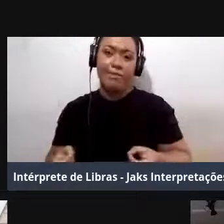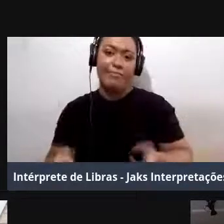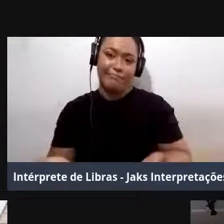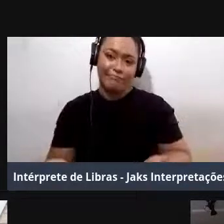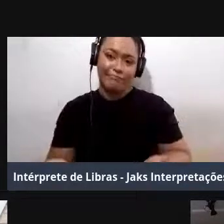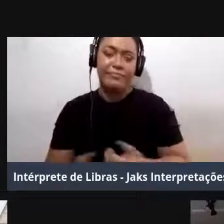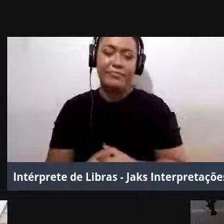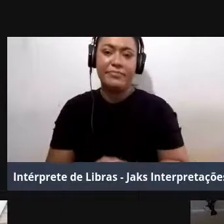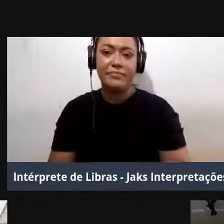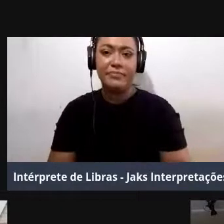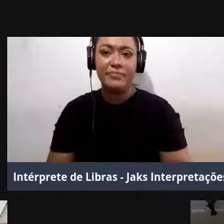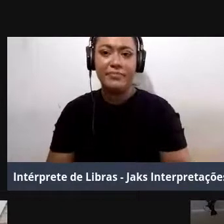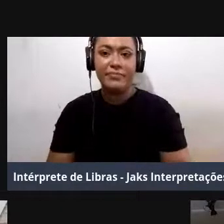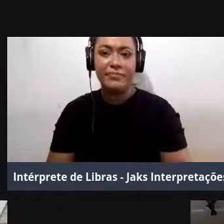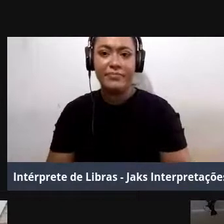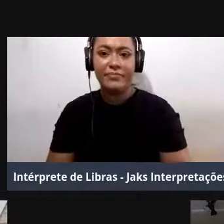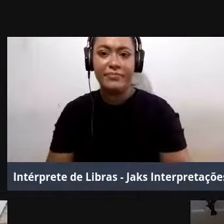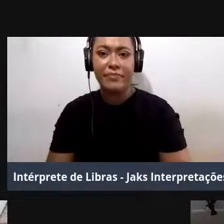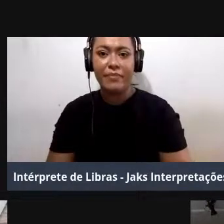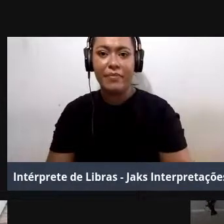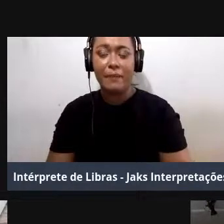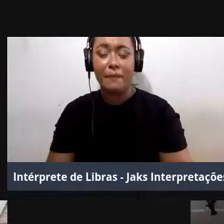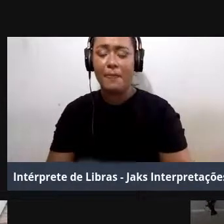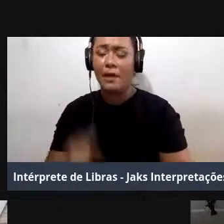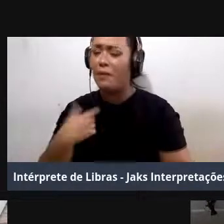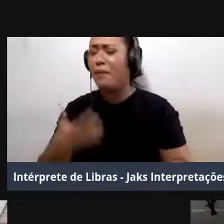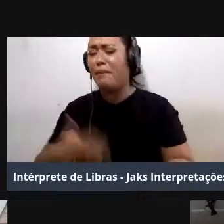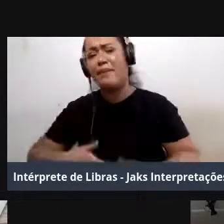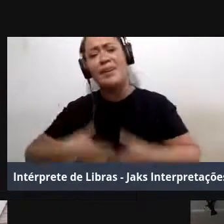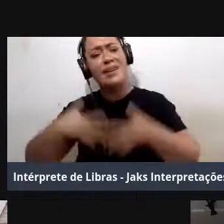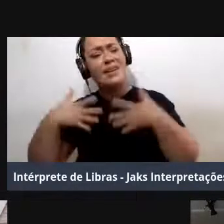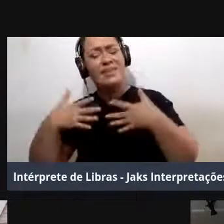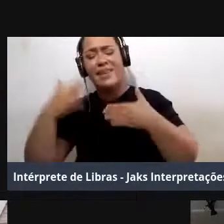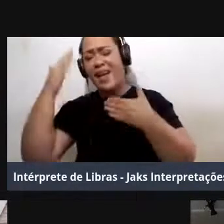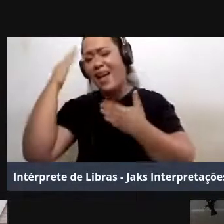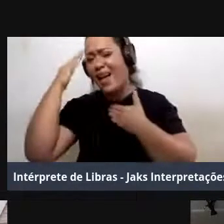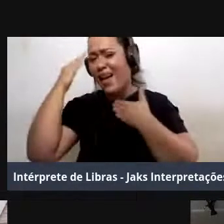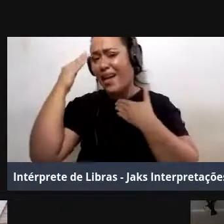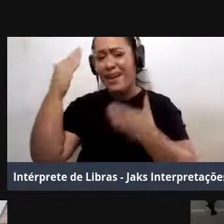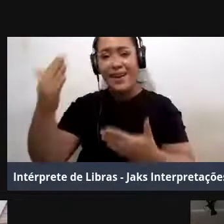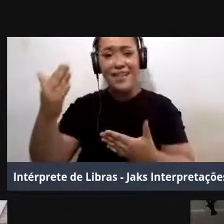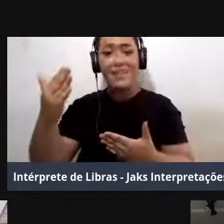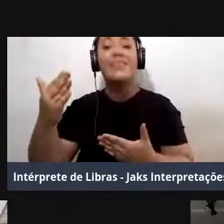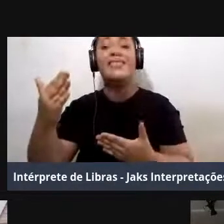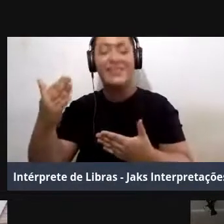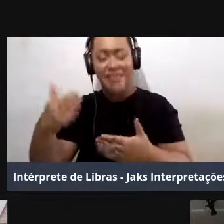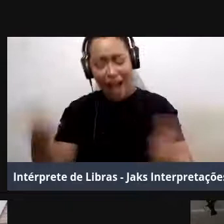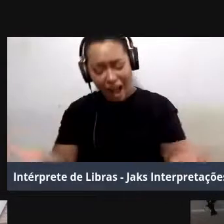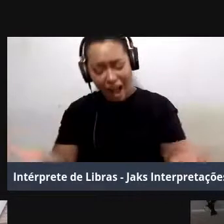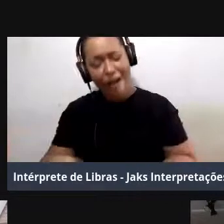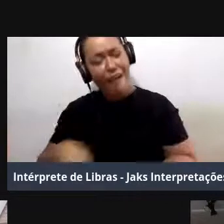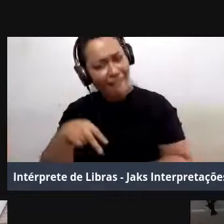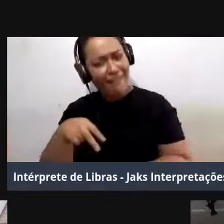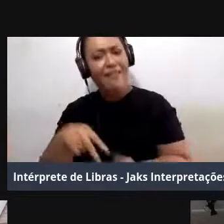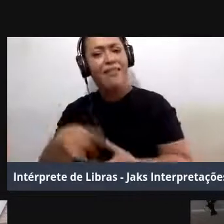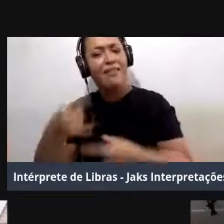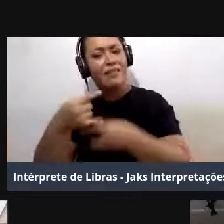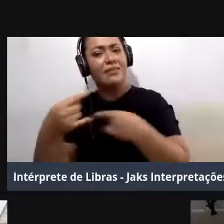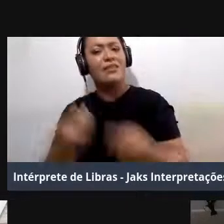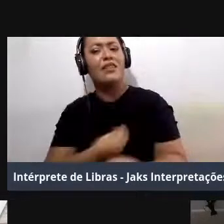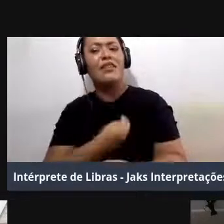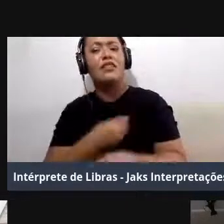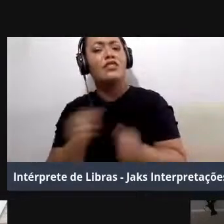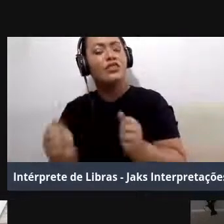E, assim, um prazer, um agradecimento imenso de estar aqui, podendo estar junto e ouvindo